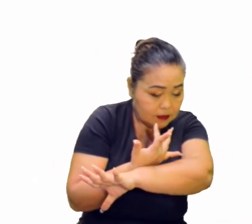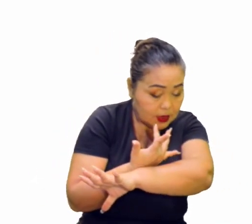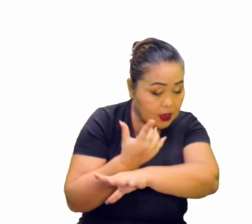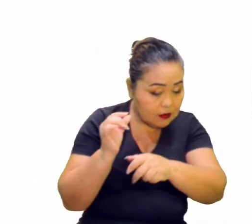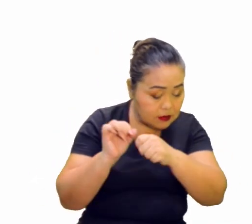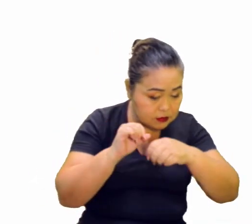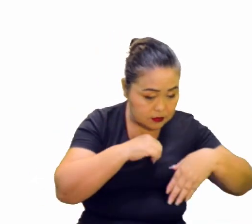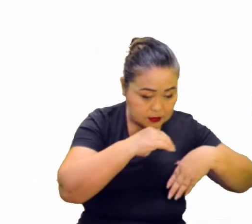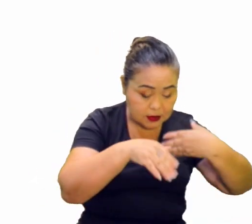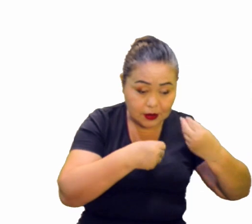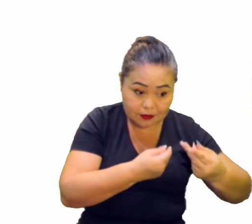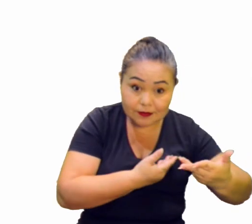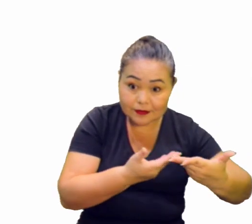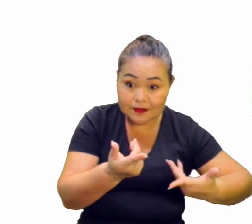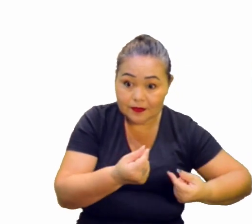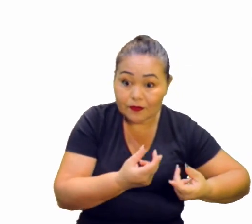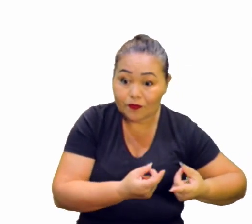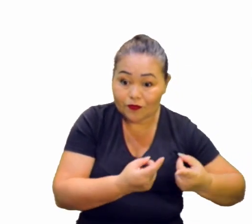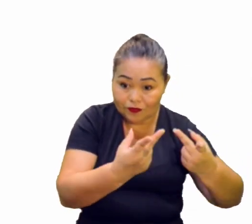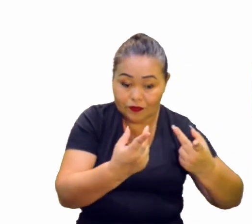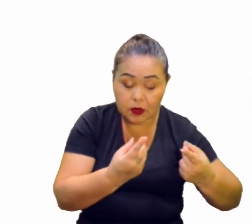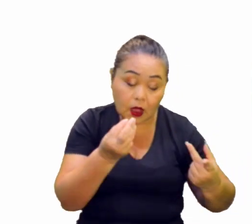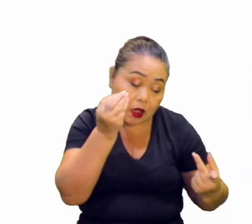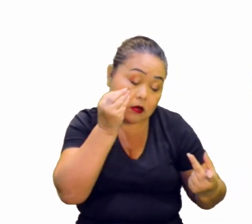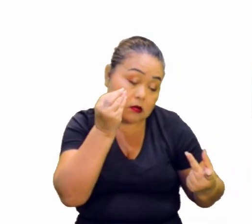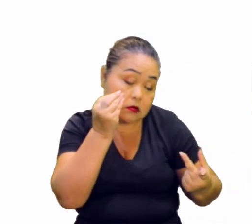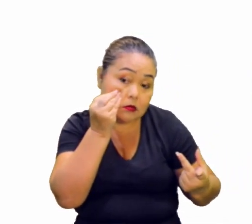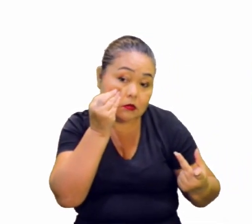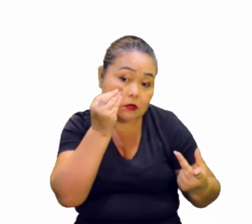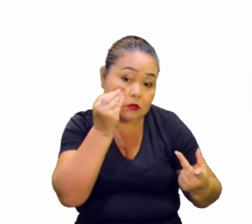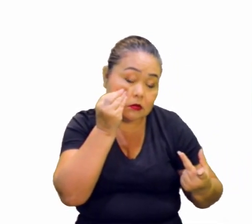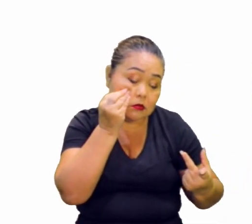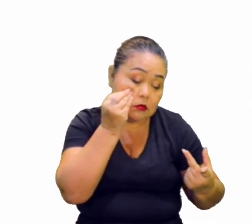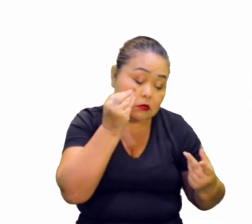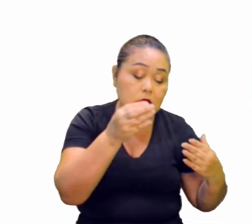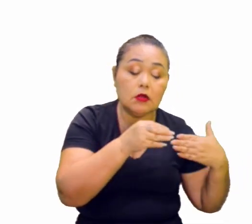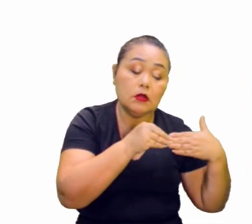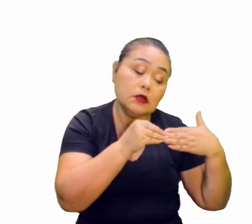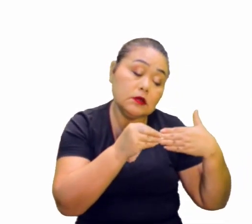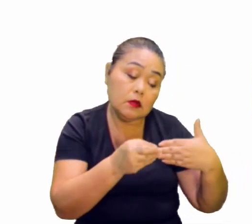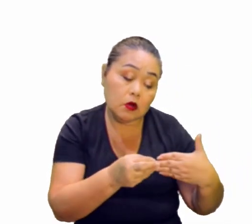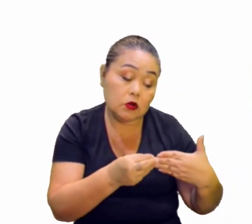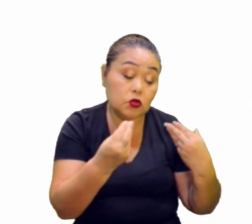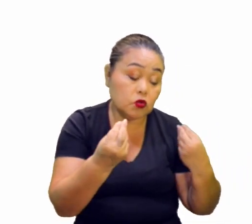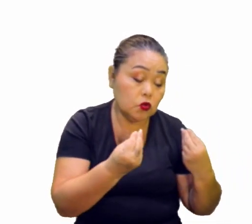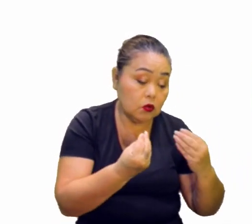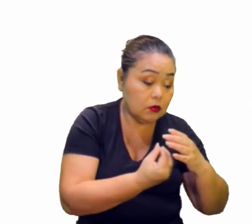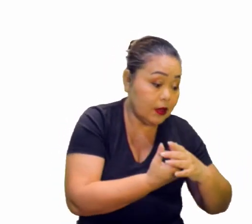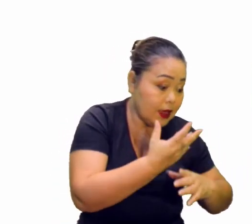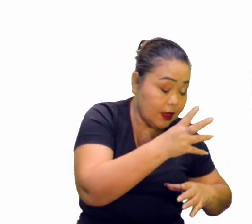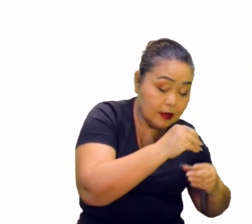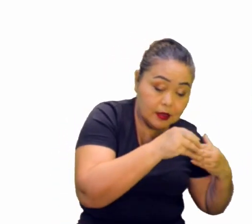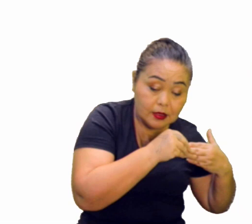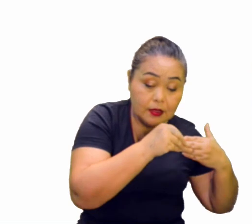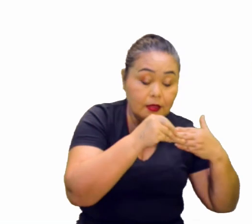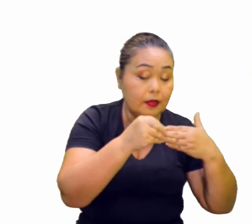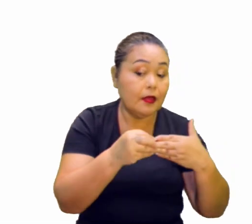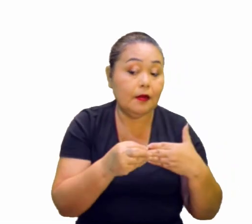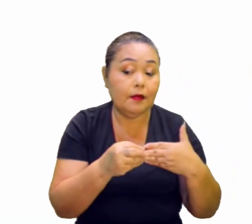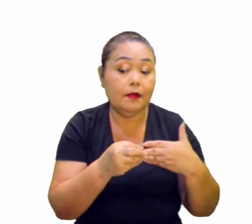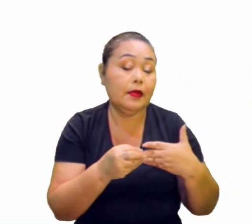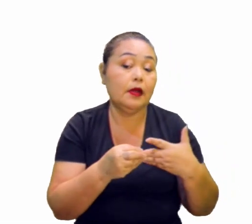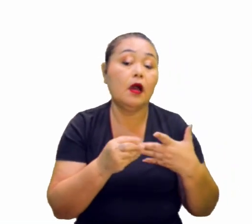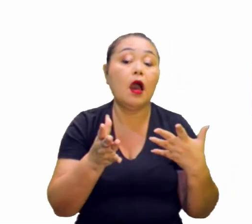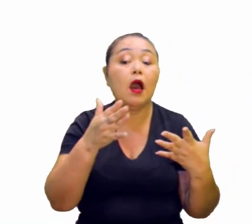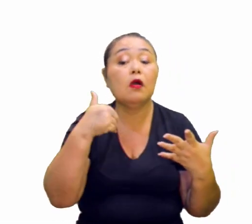fazendo o processo de comercialização, aí eu tenho que verificar o transporte, né? Eu tenho que identificar quais